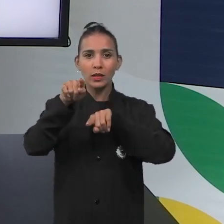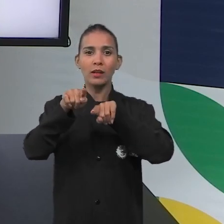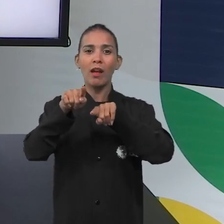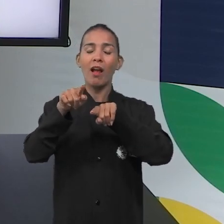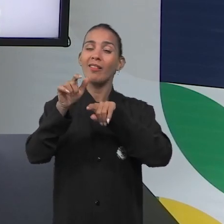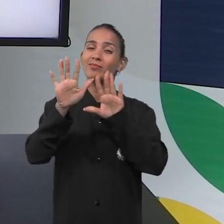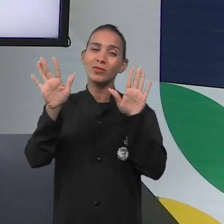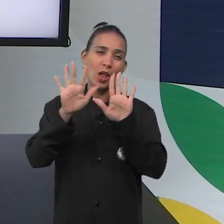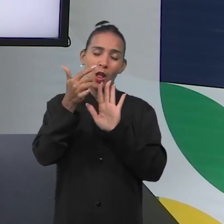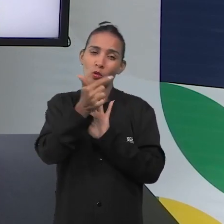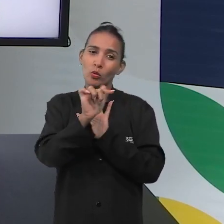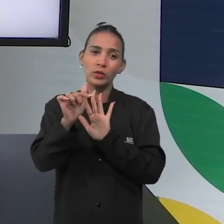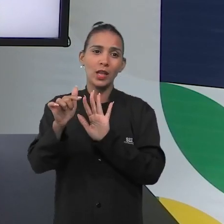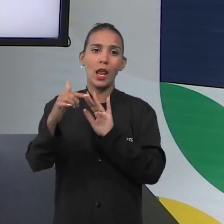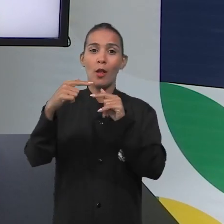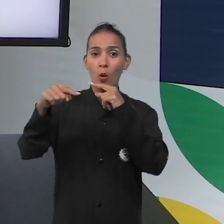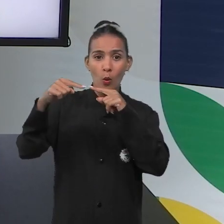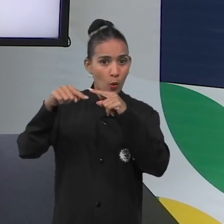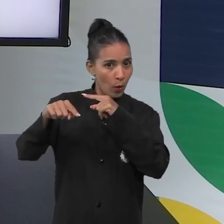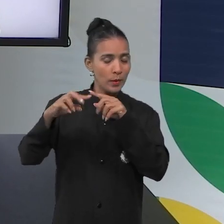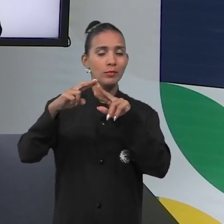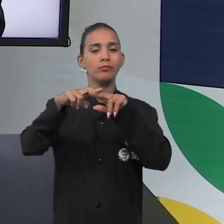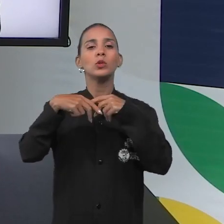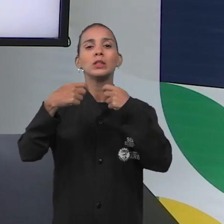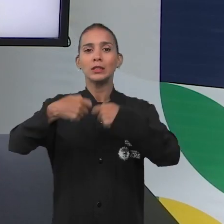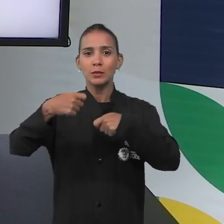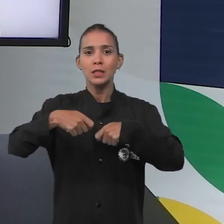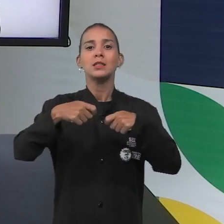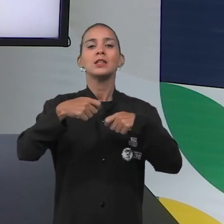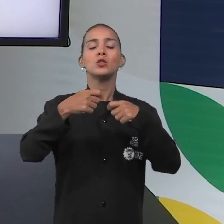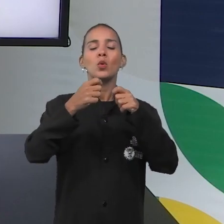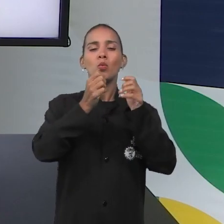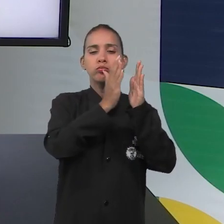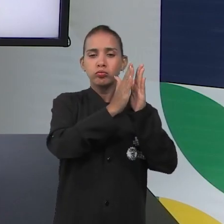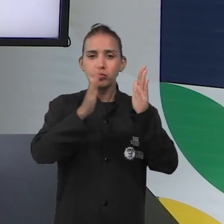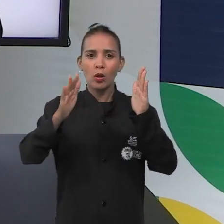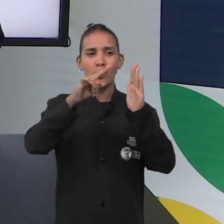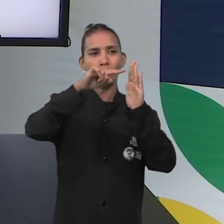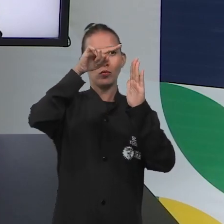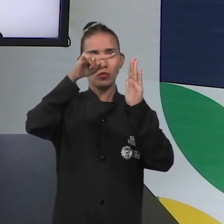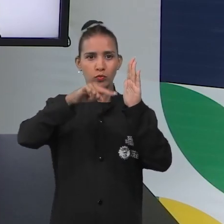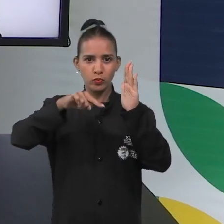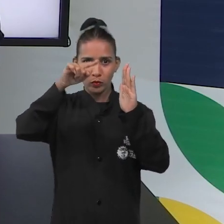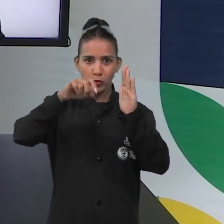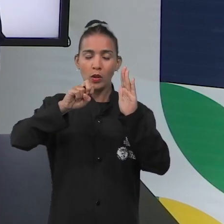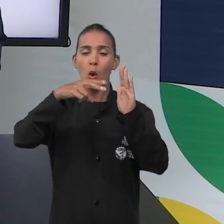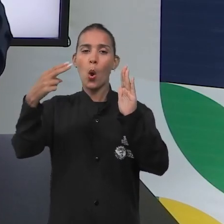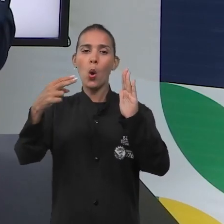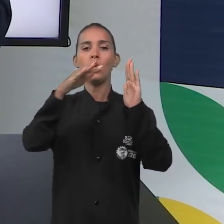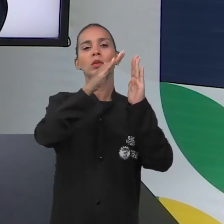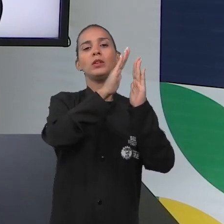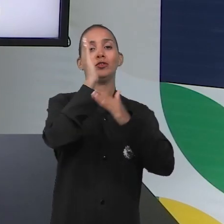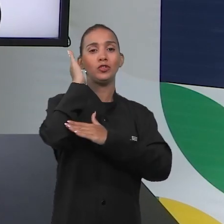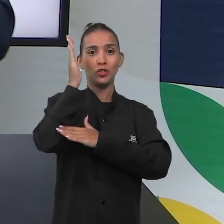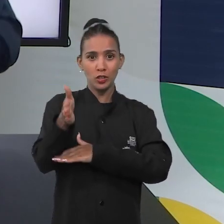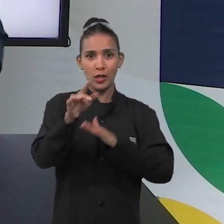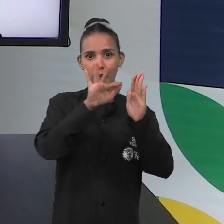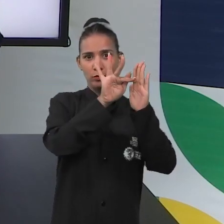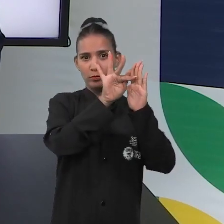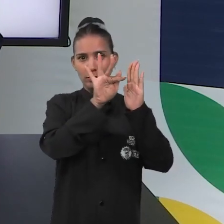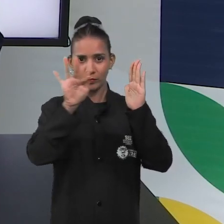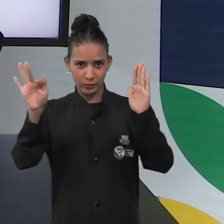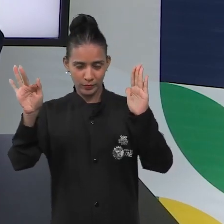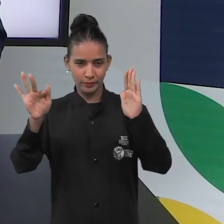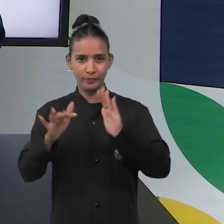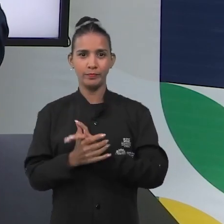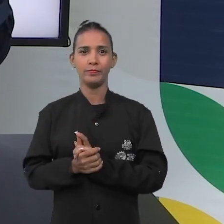vai funcionar. Por isso que eu preciso colocar esse circuito em série. Um sinal para cima e um sinal para baixo. Vamos ver o que nós